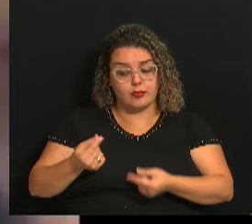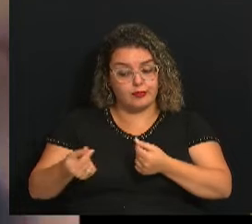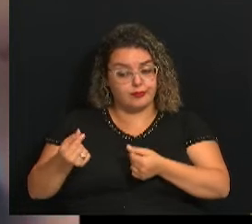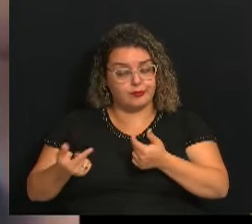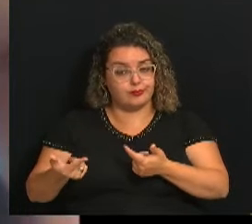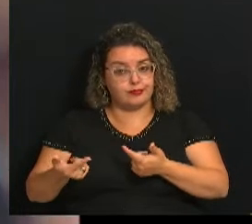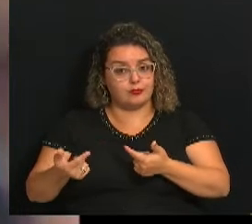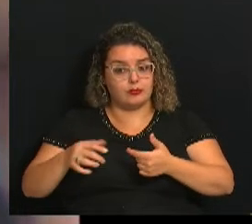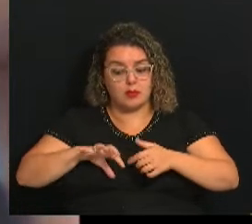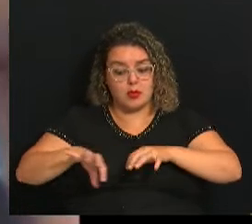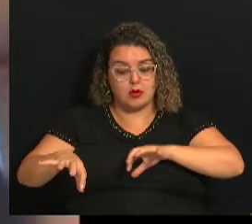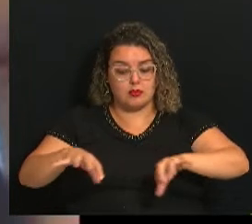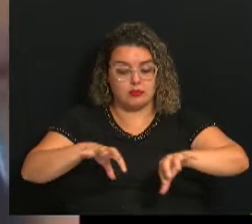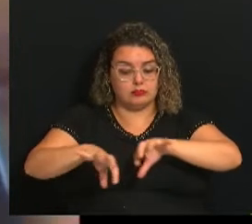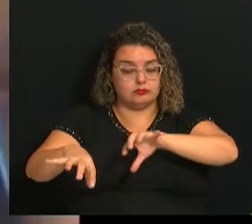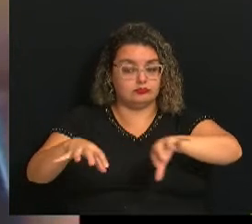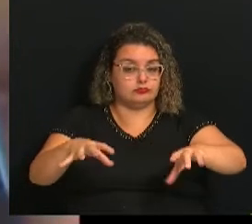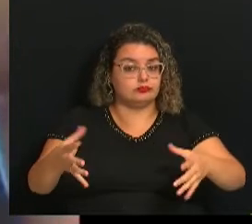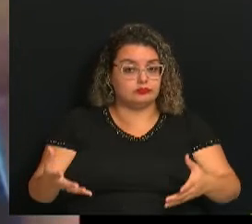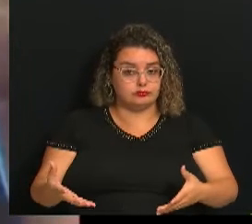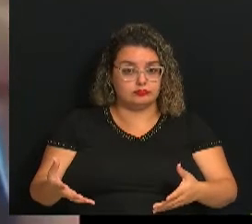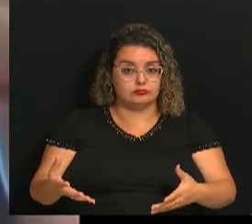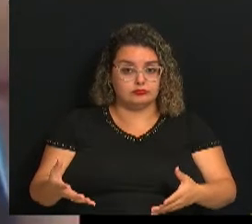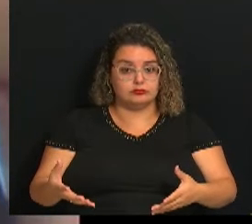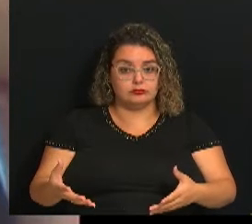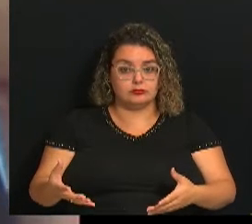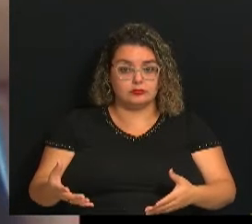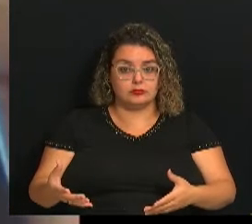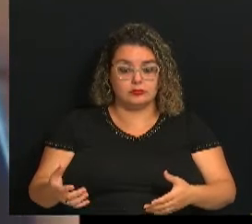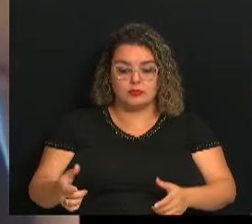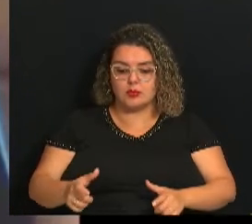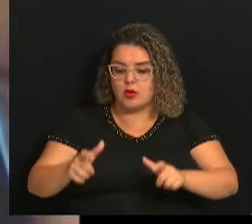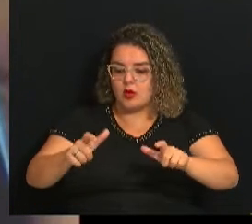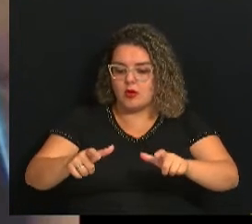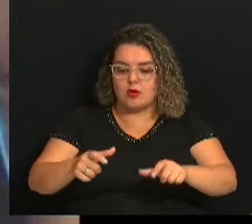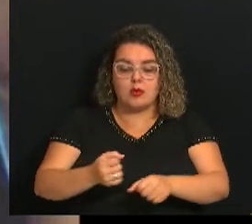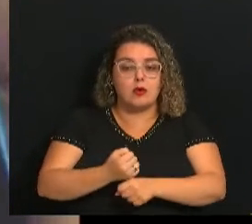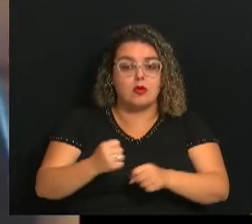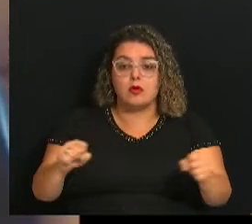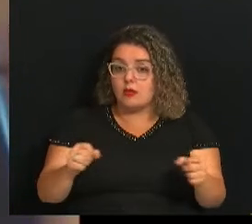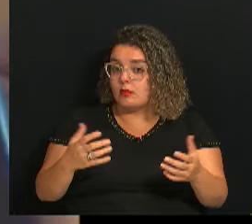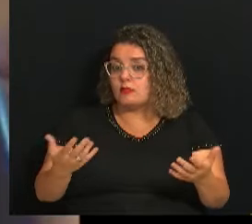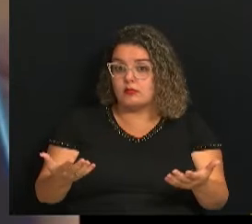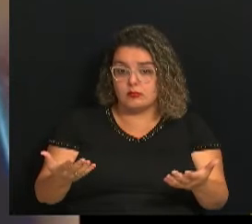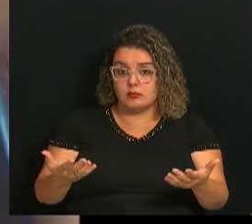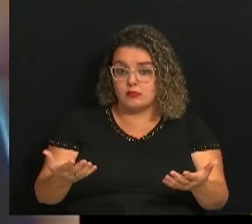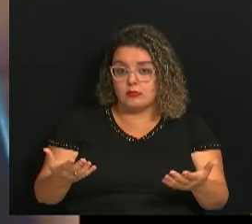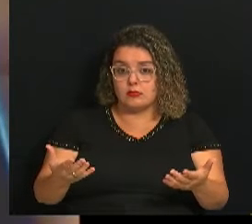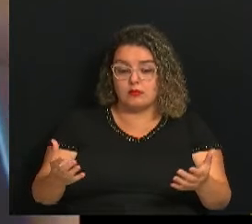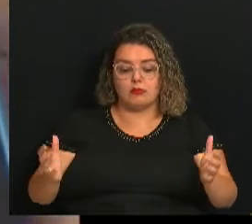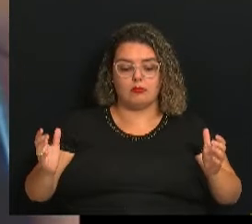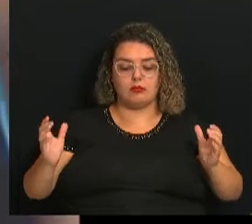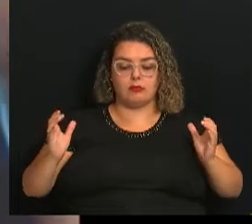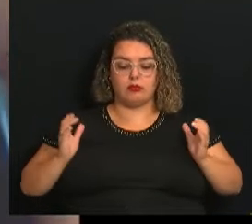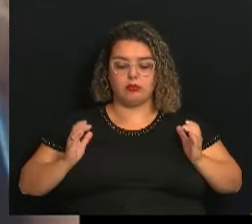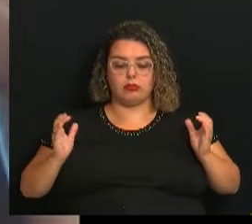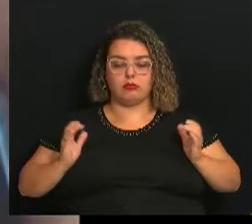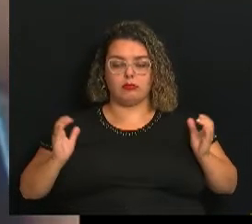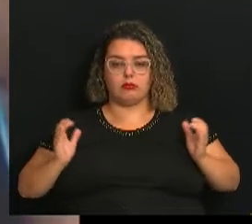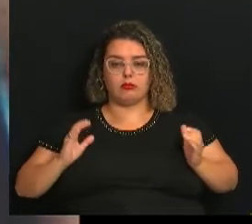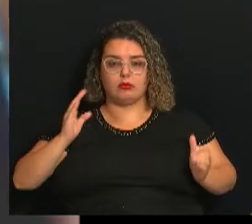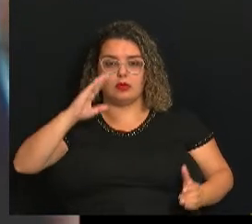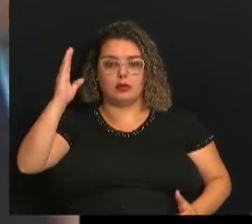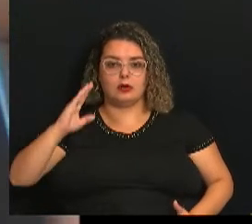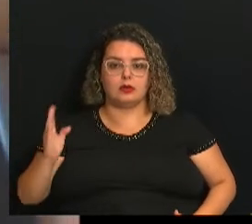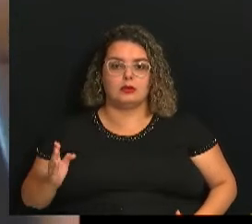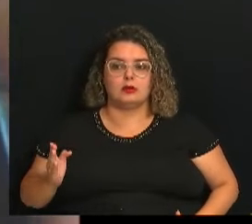selecionado para ser preservado são os grandes patrimônios da burguesia brasileira, da burguesia da